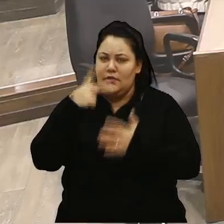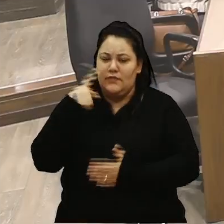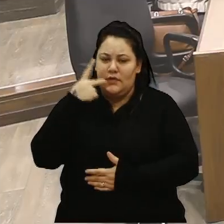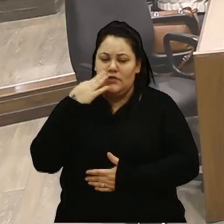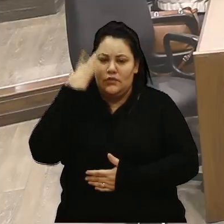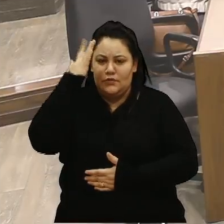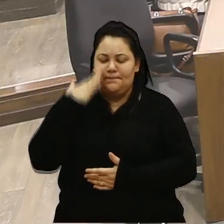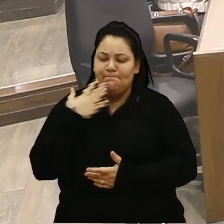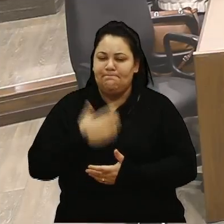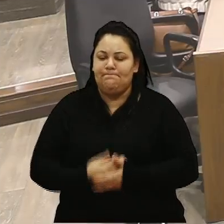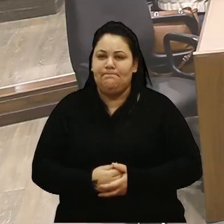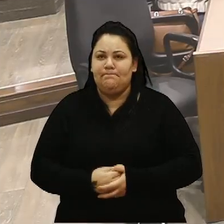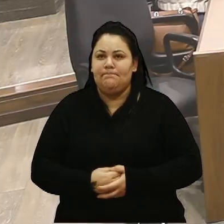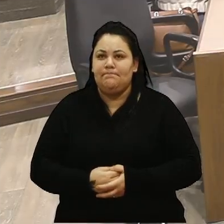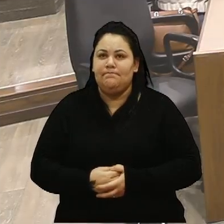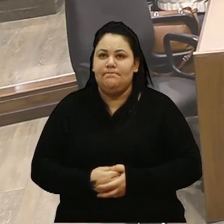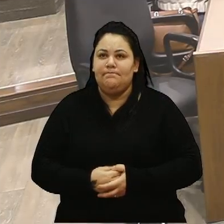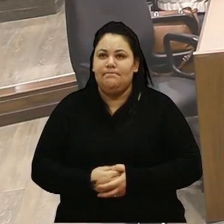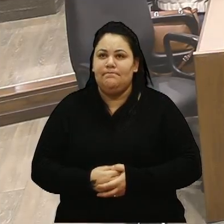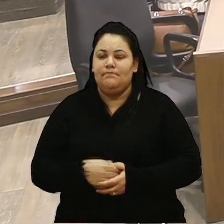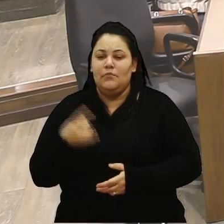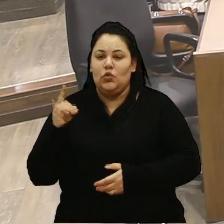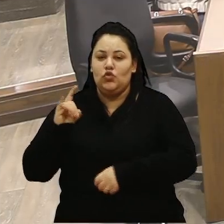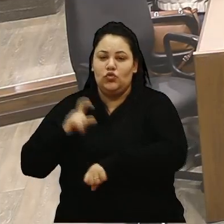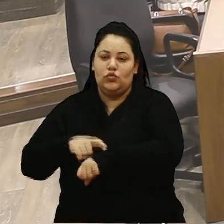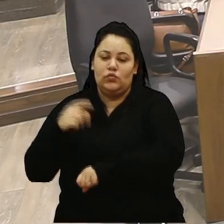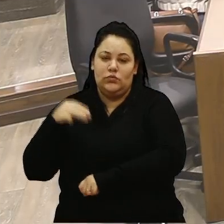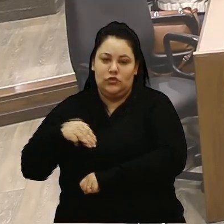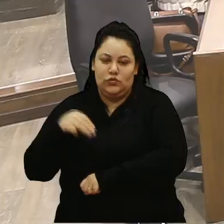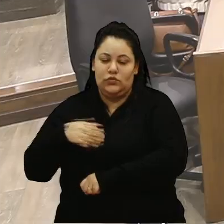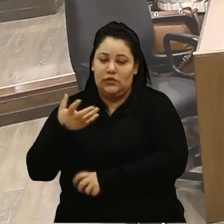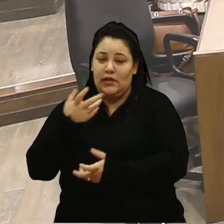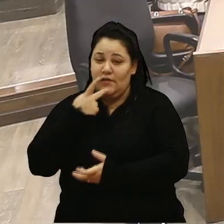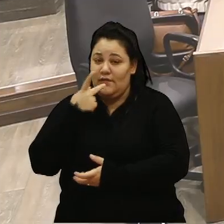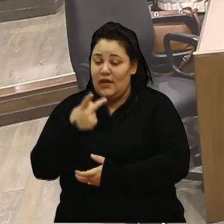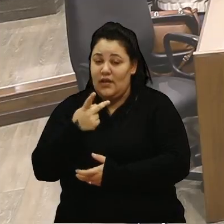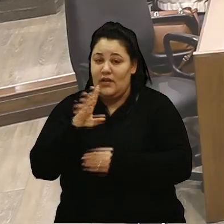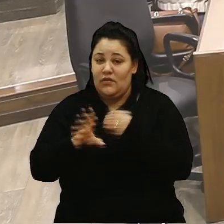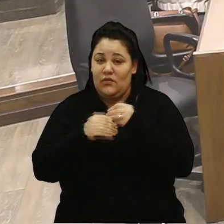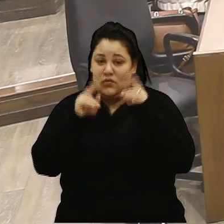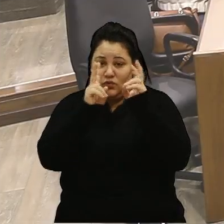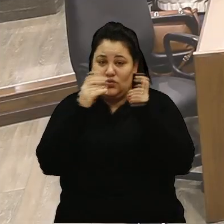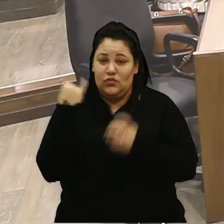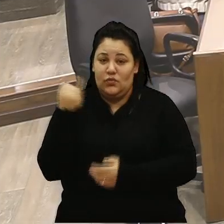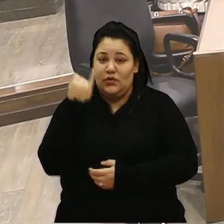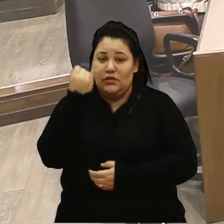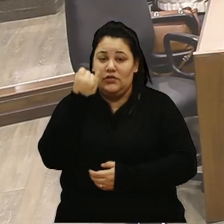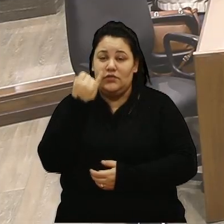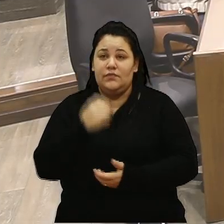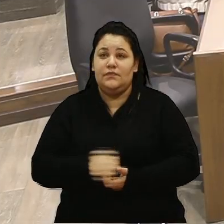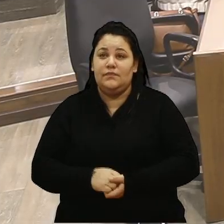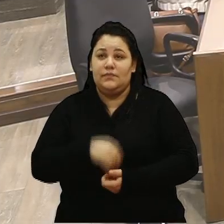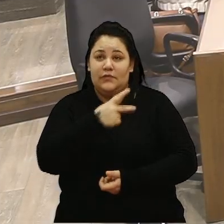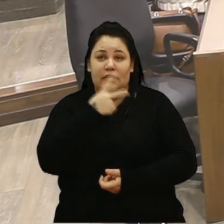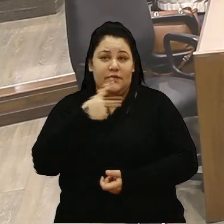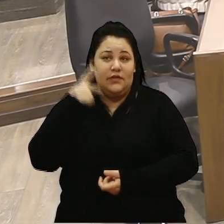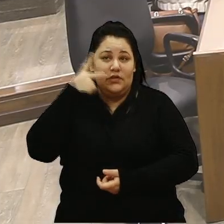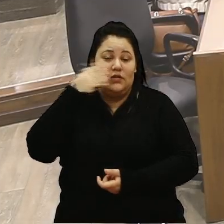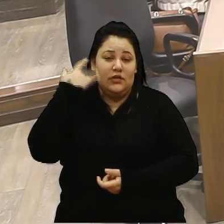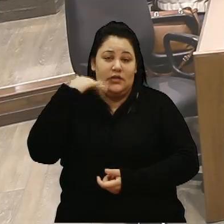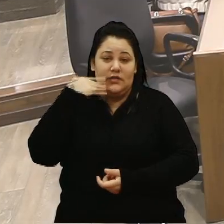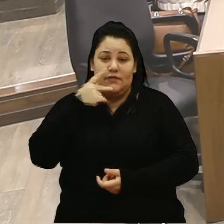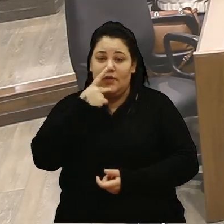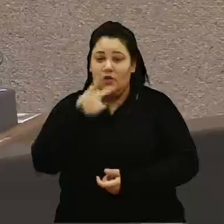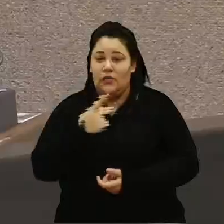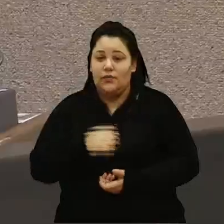vereador Libardi. Nesse meu último minuto, eu quero falar de um tema também muito importante, que foi a situação que até a vereadora Andressa trouxe, que